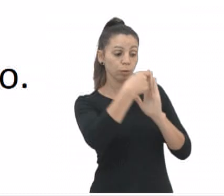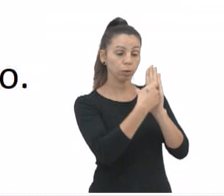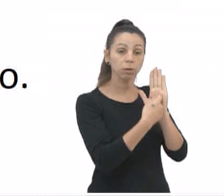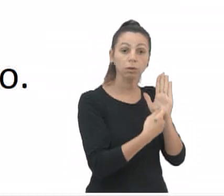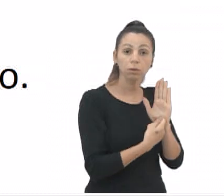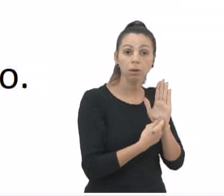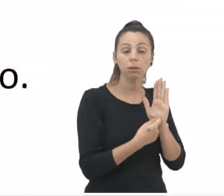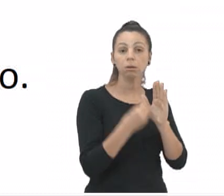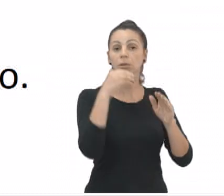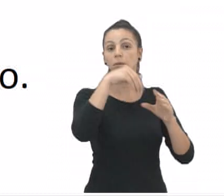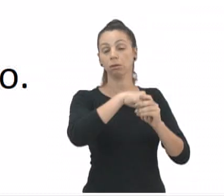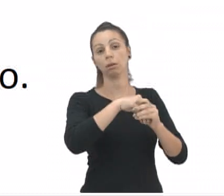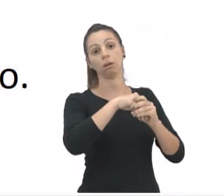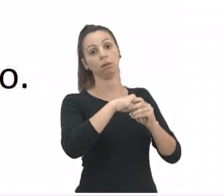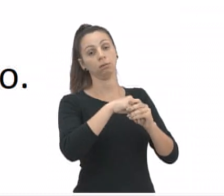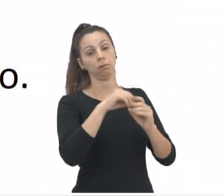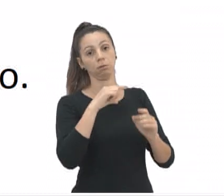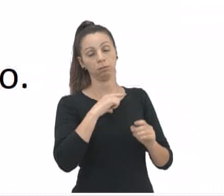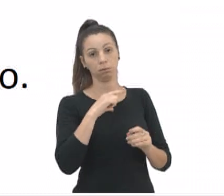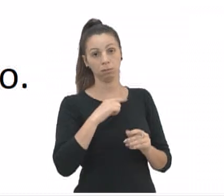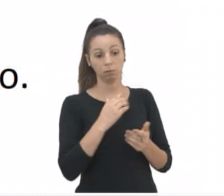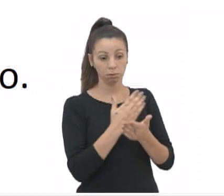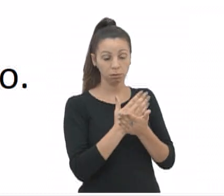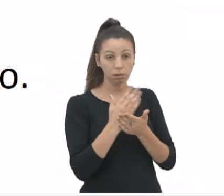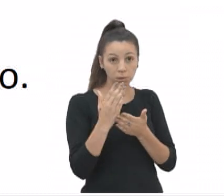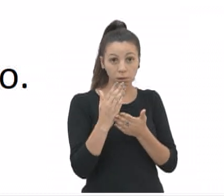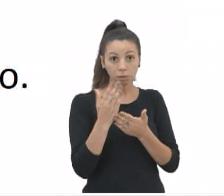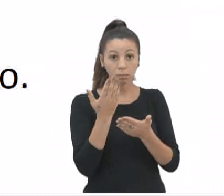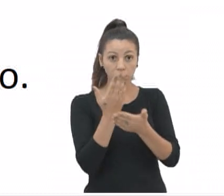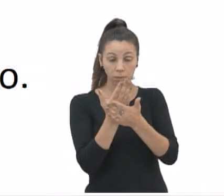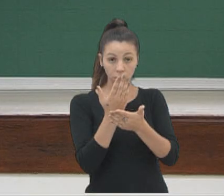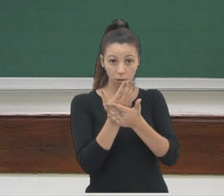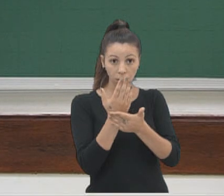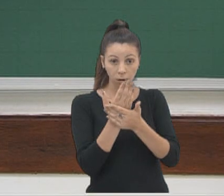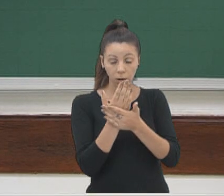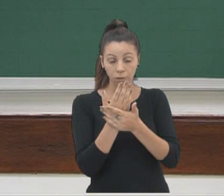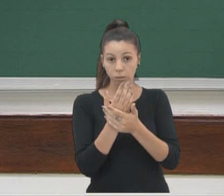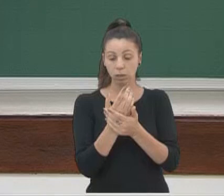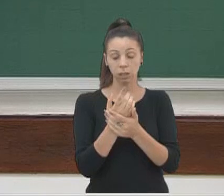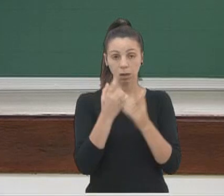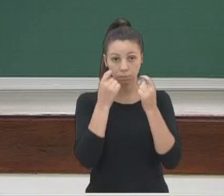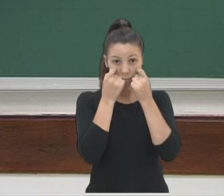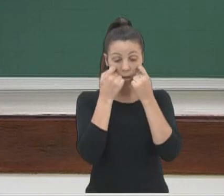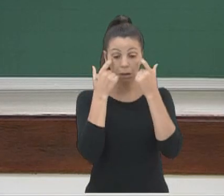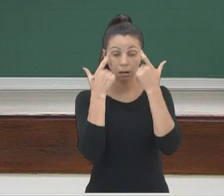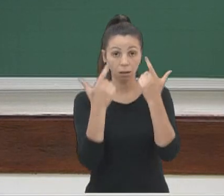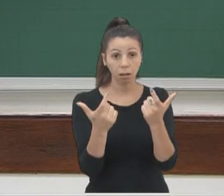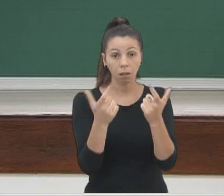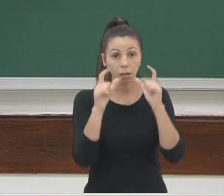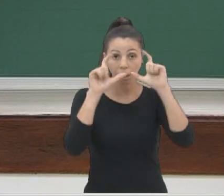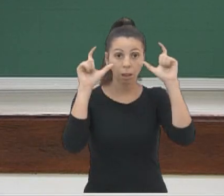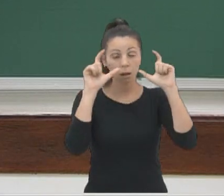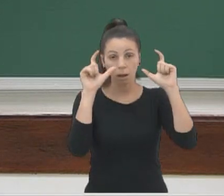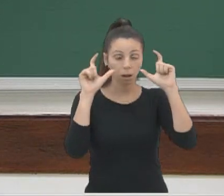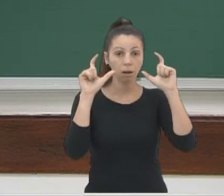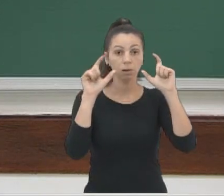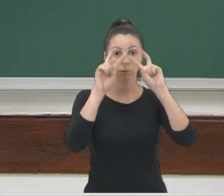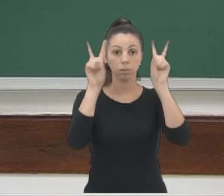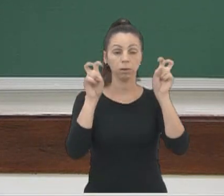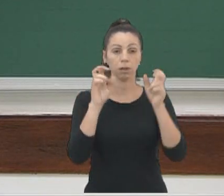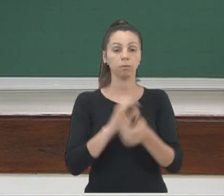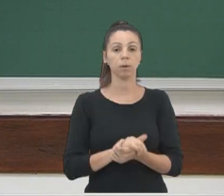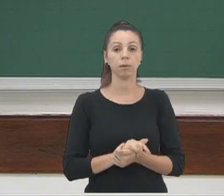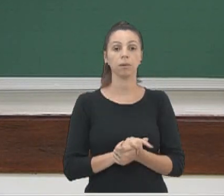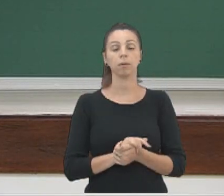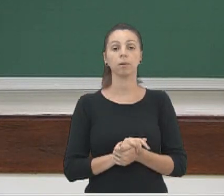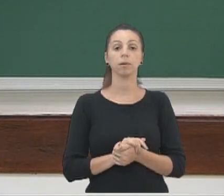gente falou disso já no início da aula, você está bem ligado aí nisso. Então, felicidade baseada em algo ilegal ou vivido